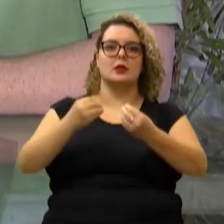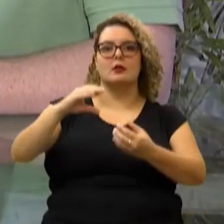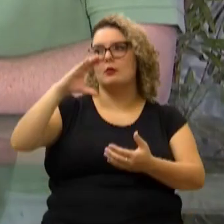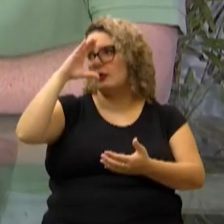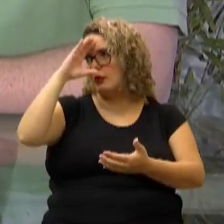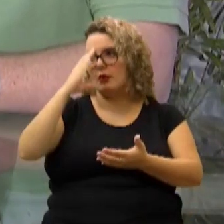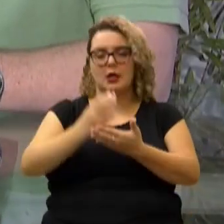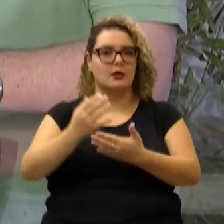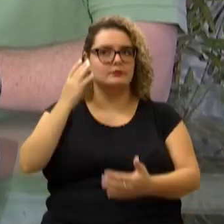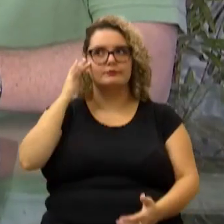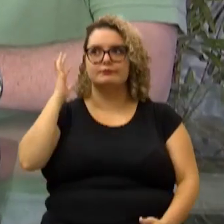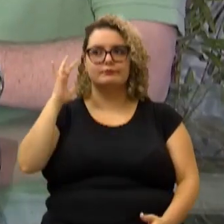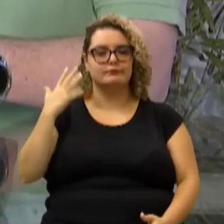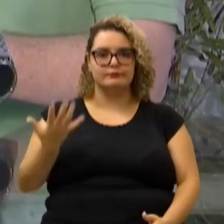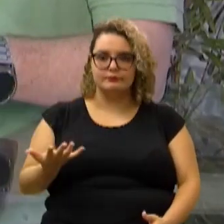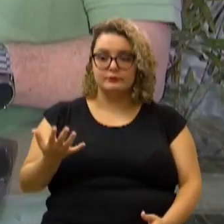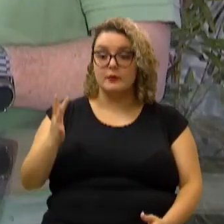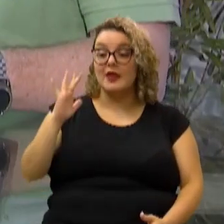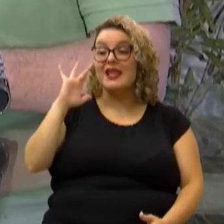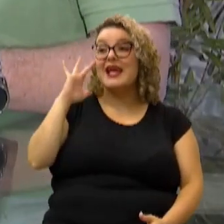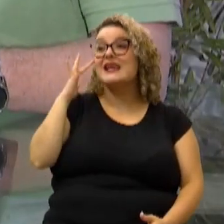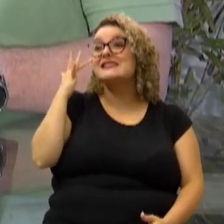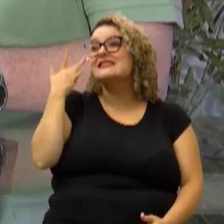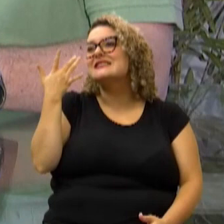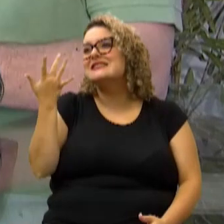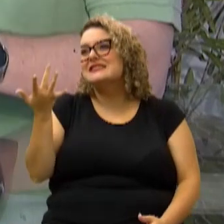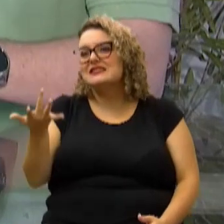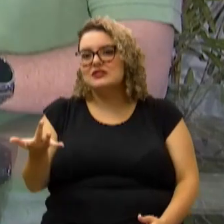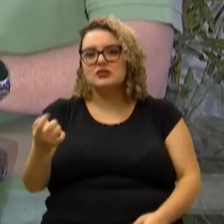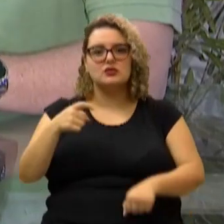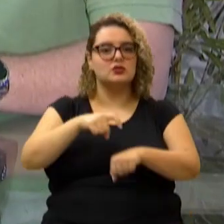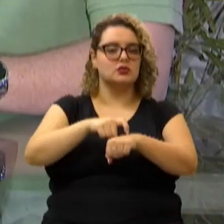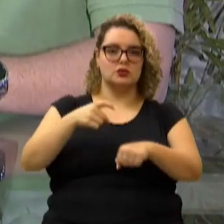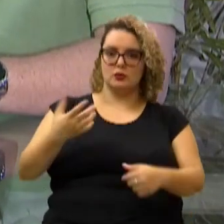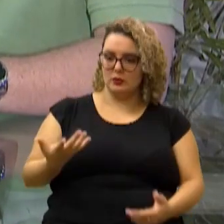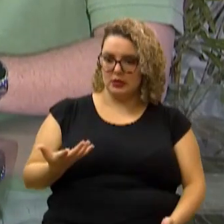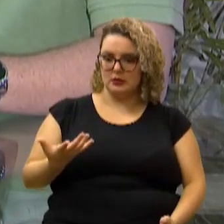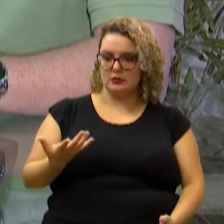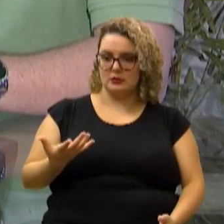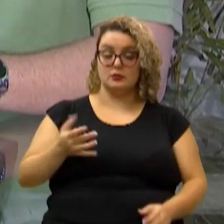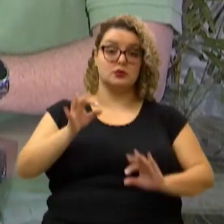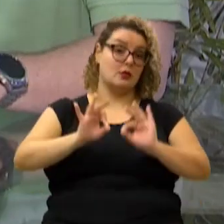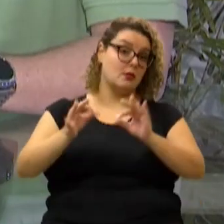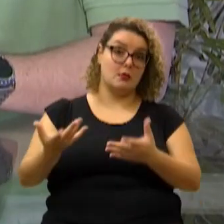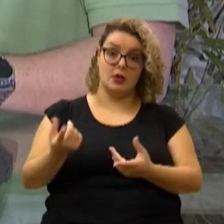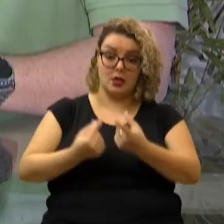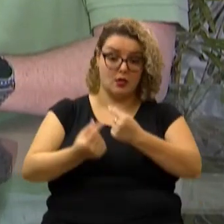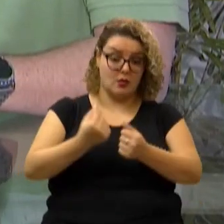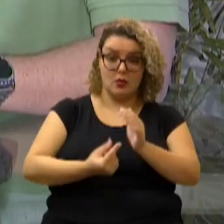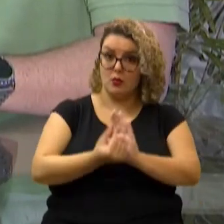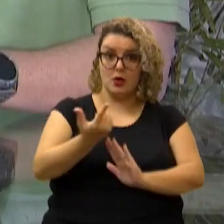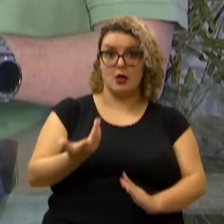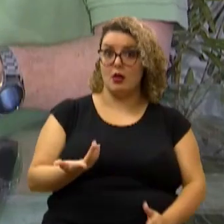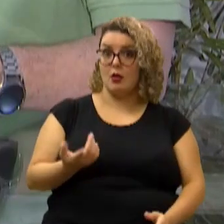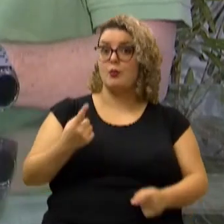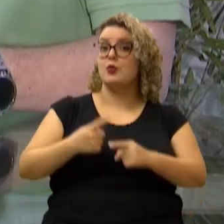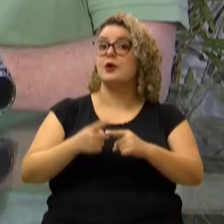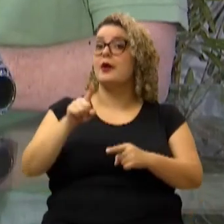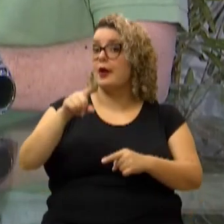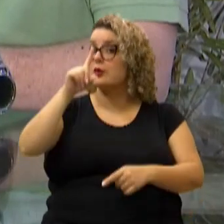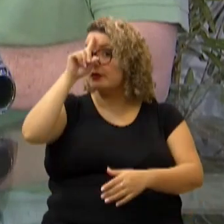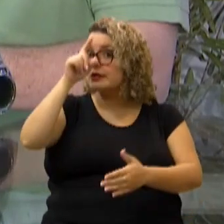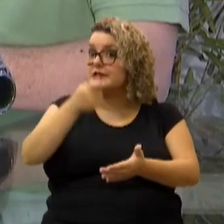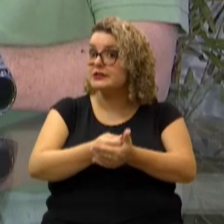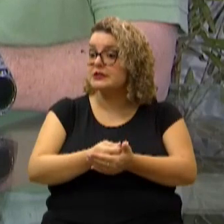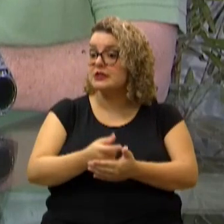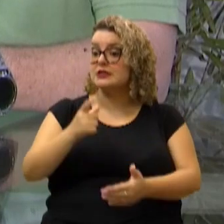dá para confiar na cabeça não dá para ficar com achismos no momento de você preparar o teu orçamento porque isso é o